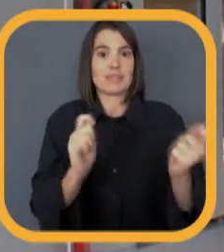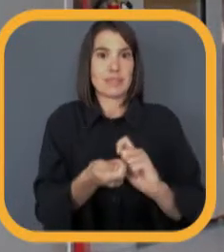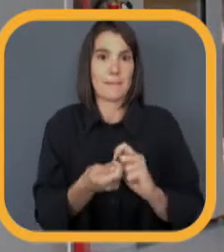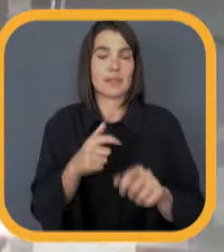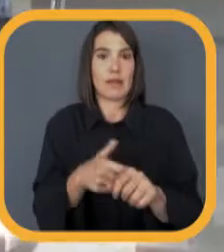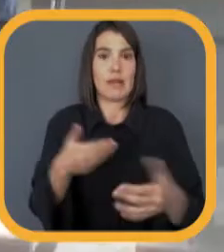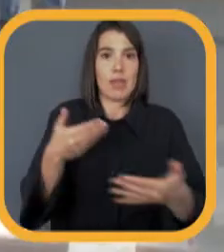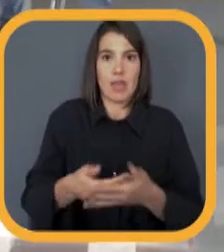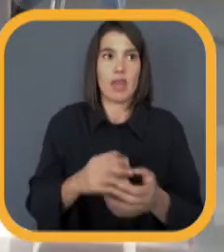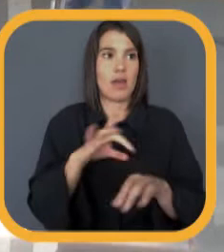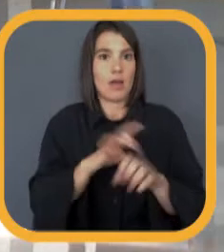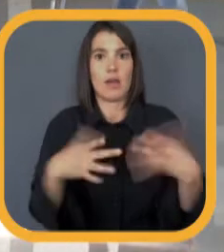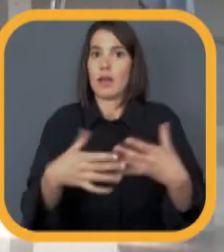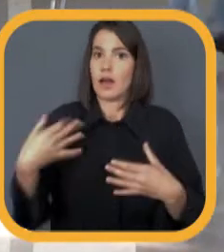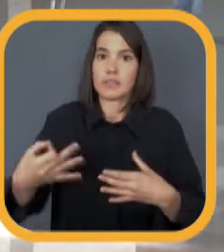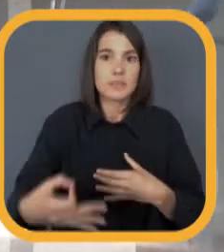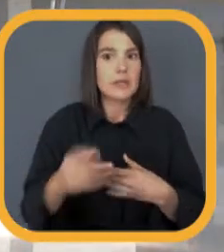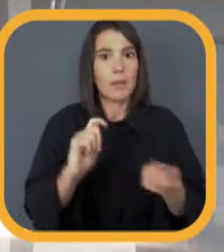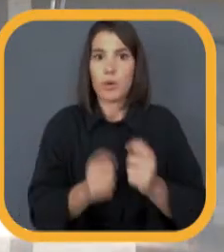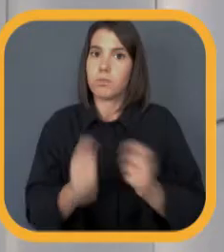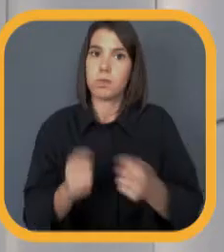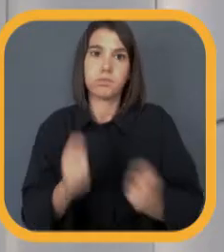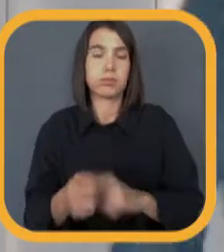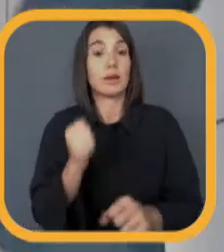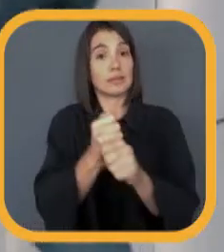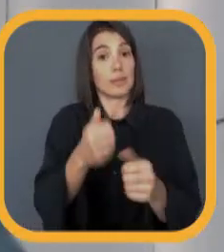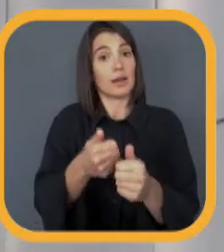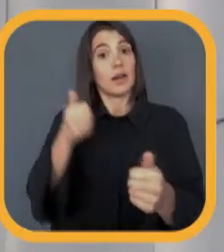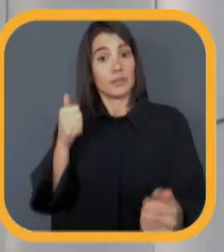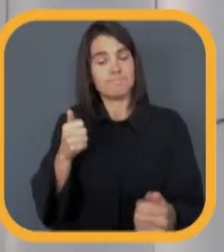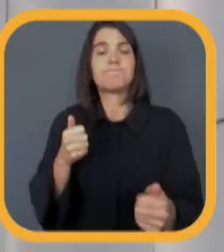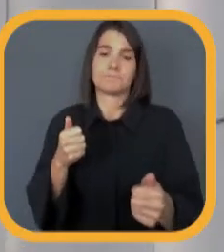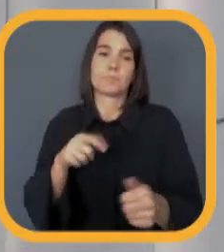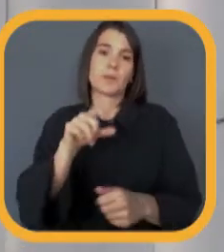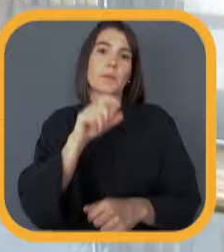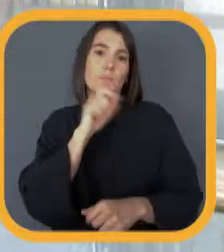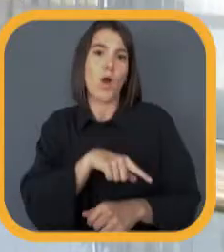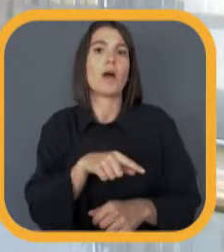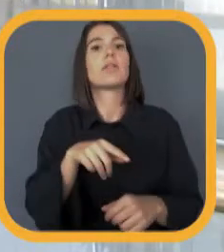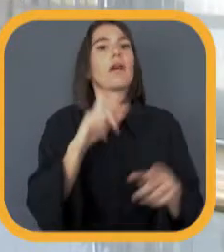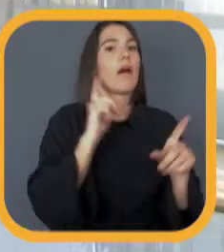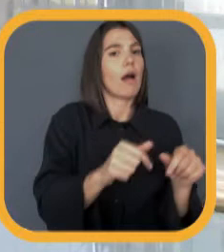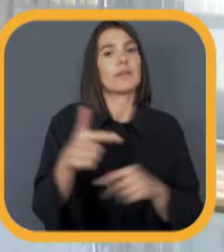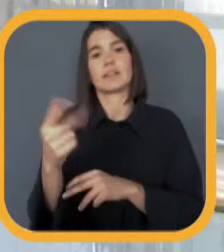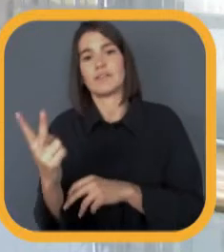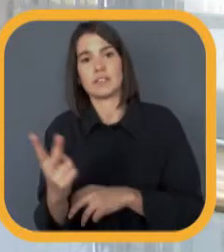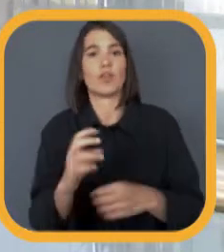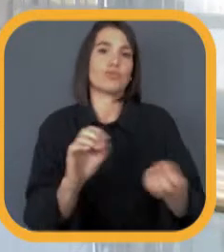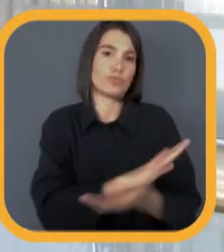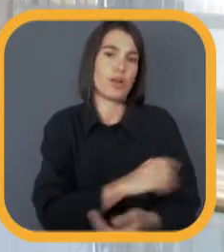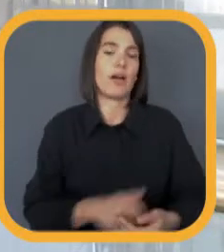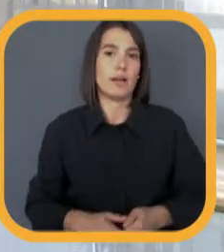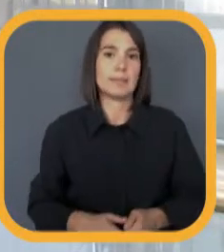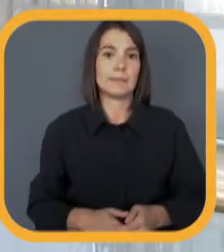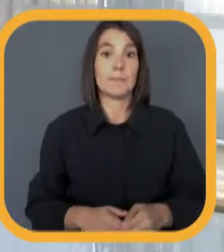jornalismo à pandemia é constante e todos os dias surgem mudanças. O teletrabalho é uma das medidas aplicadas em rádio, televisão